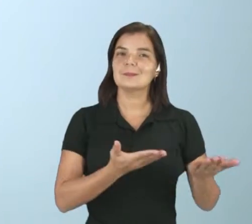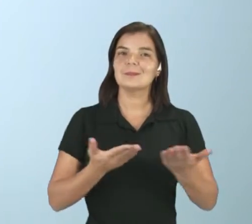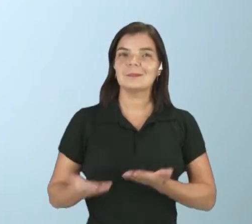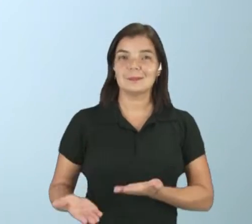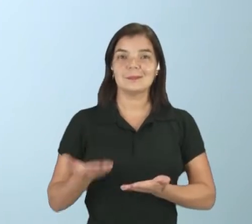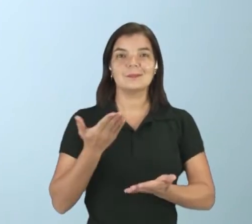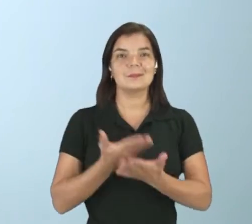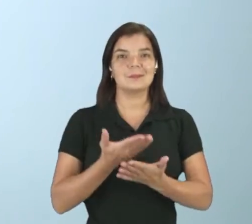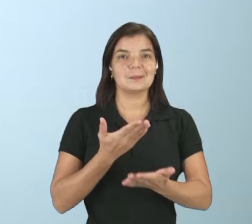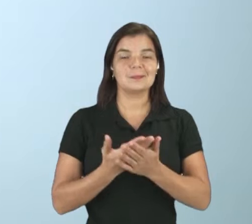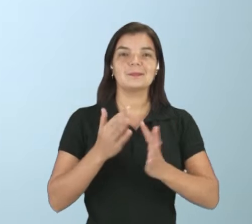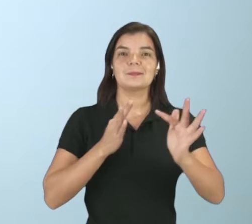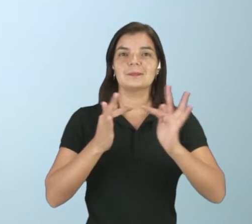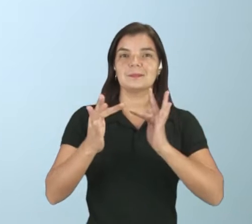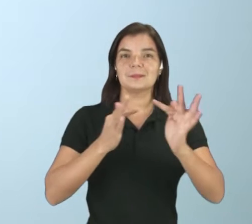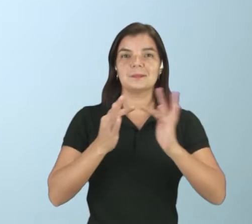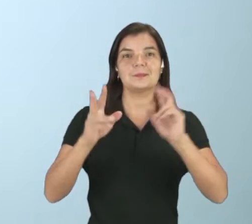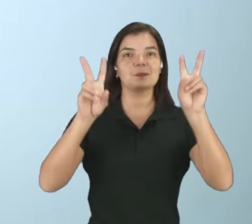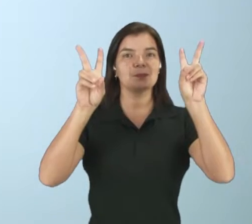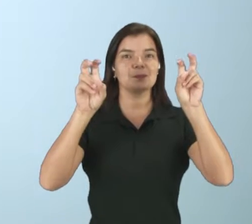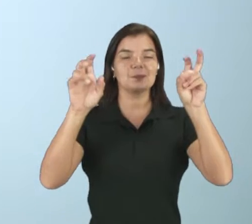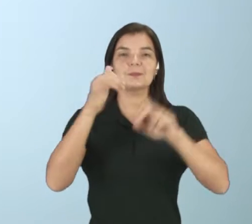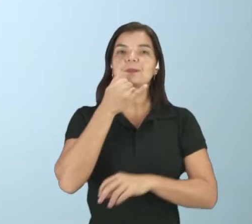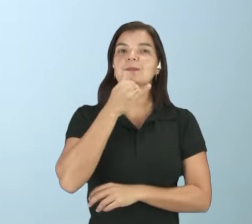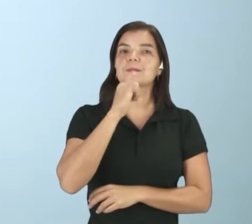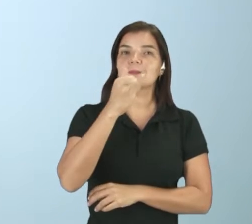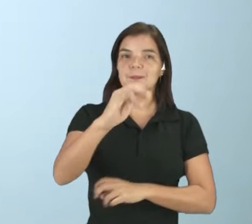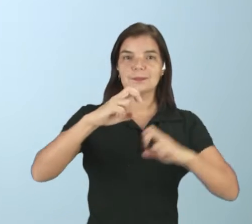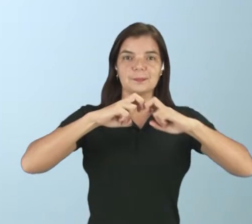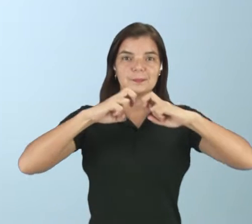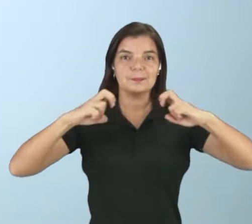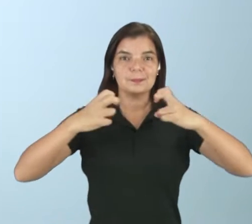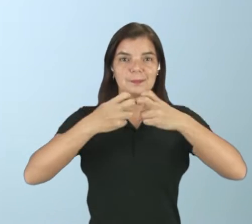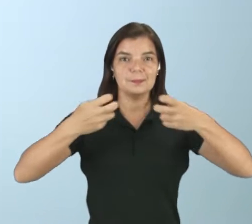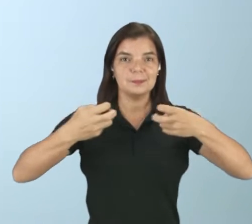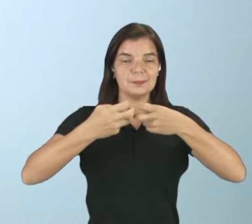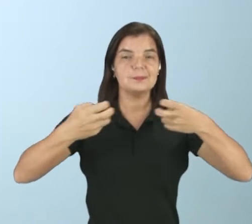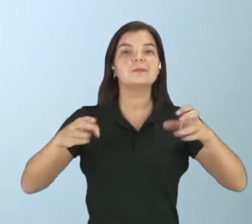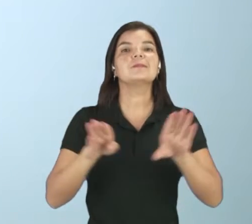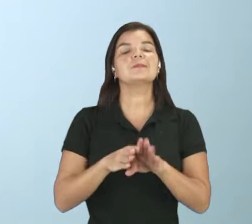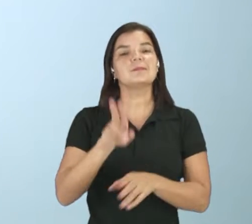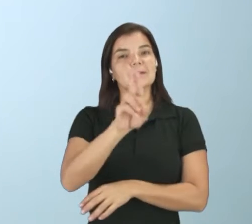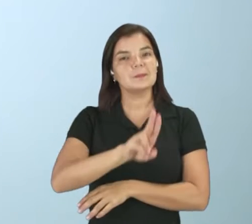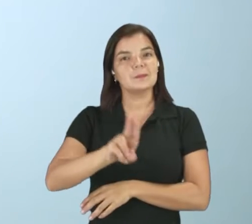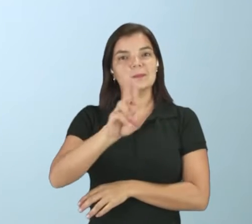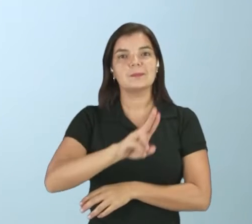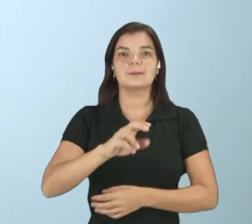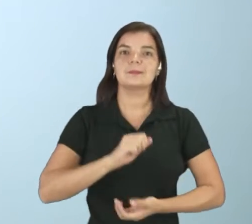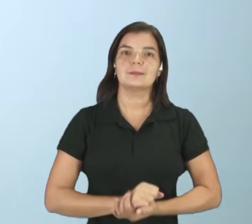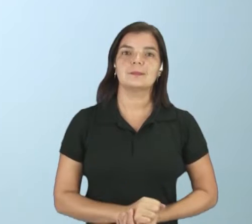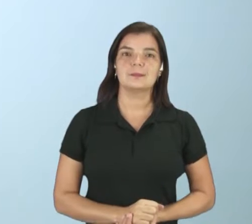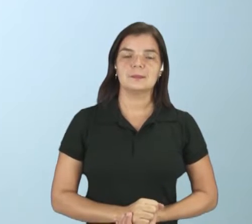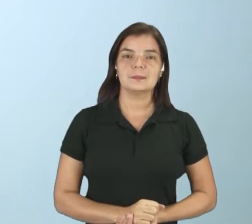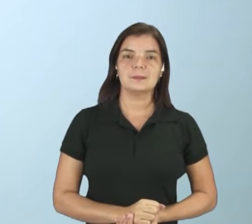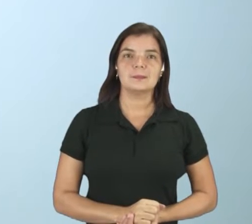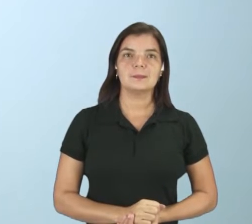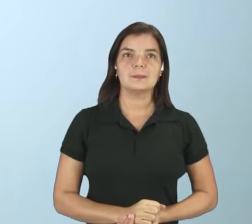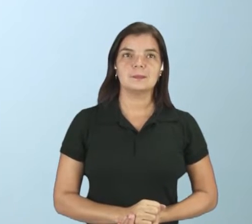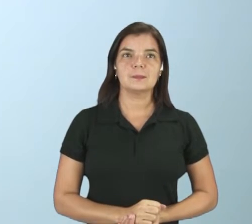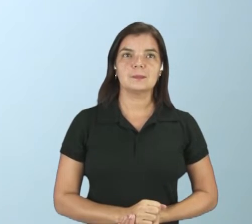bem-vindo a mais uma aula de física com o tema Energia Potencial Elástica e sua aplicabilidade. Vamos